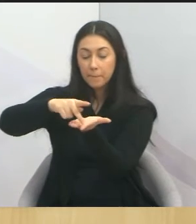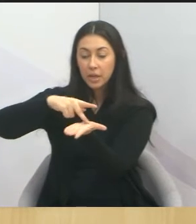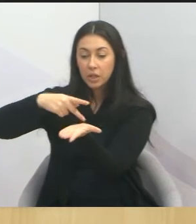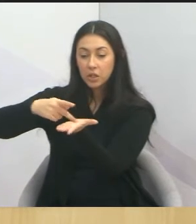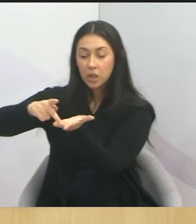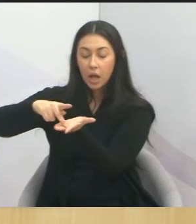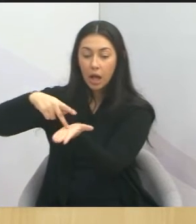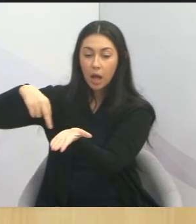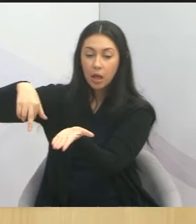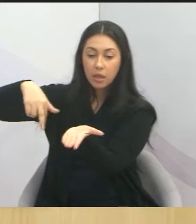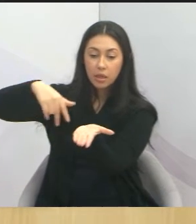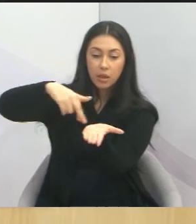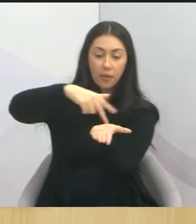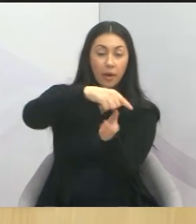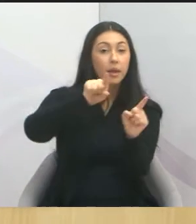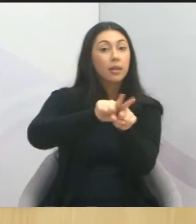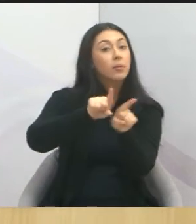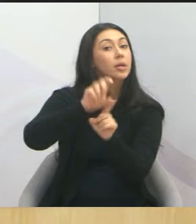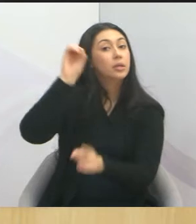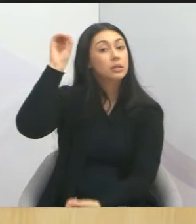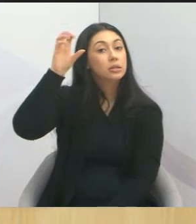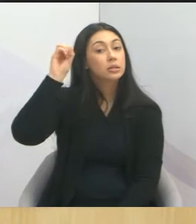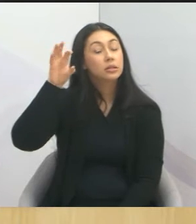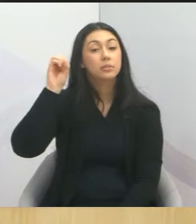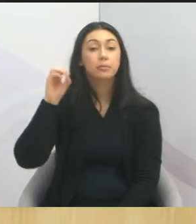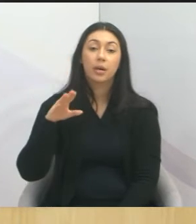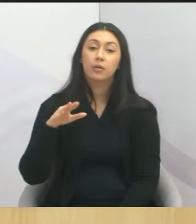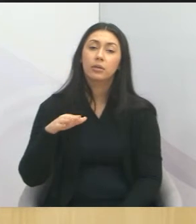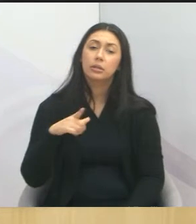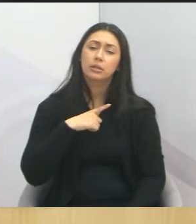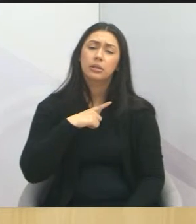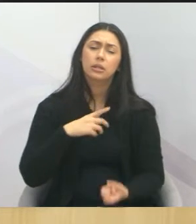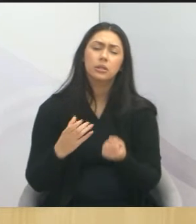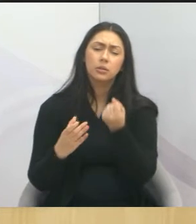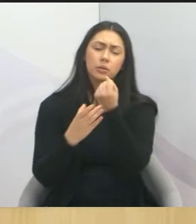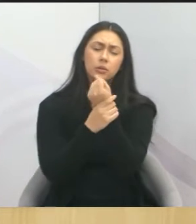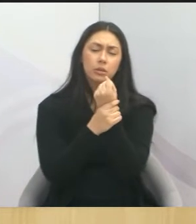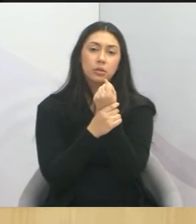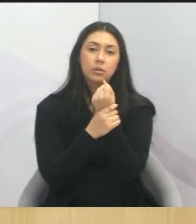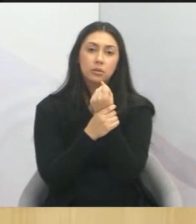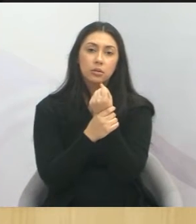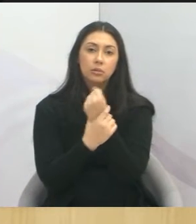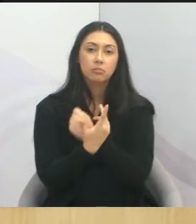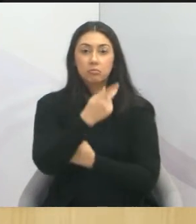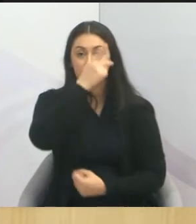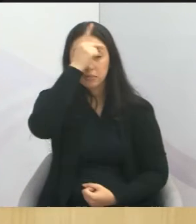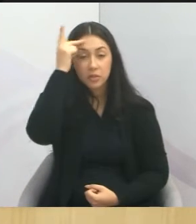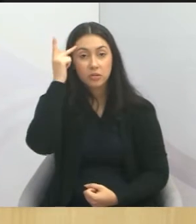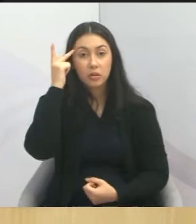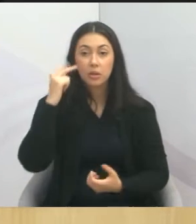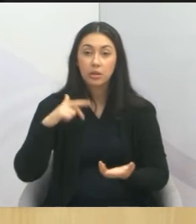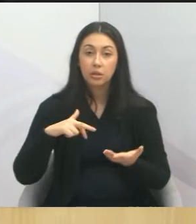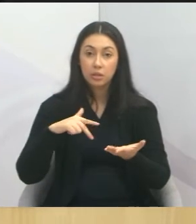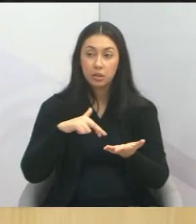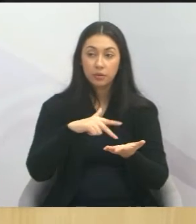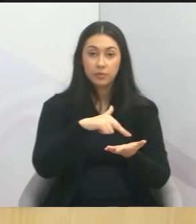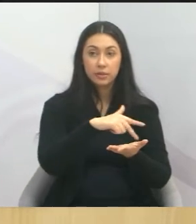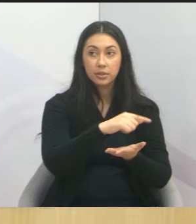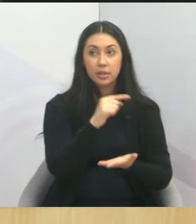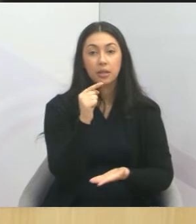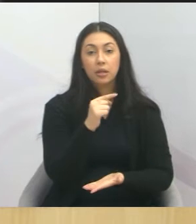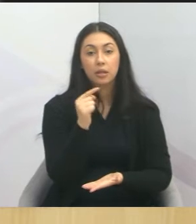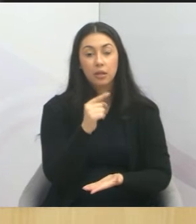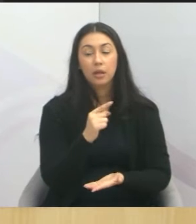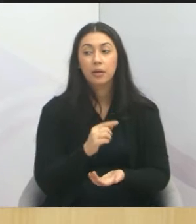semáforo nesse local para que haja mais segurança para aqueles que vão fazer essa